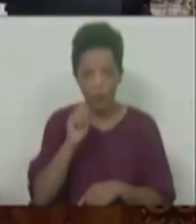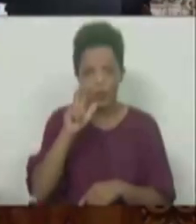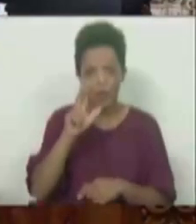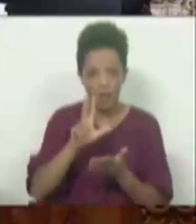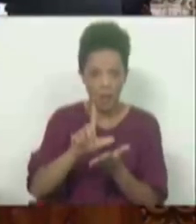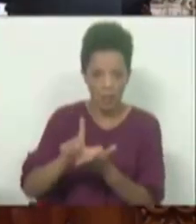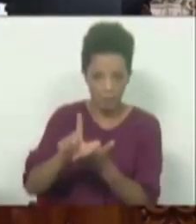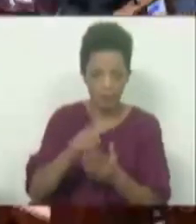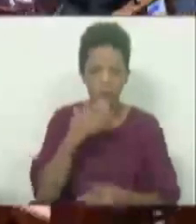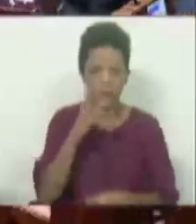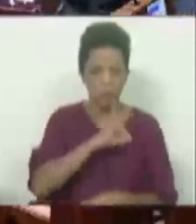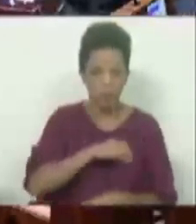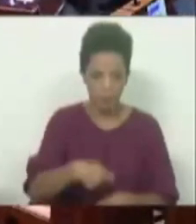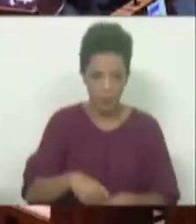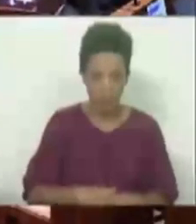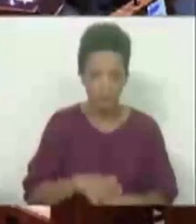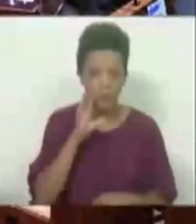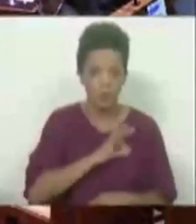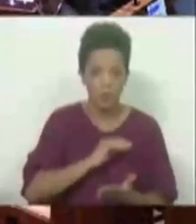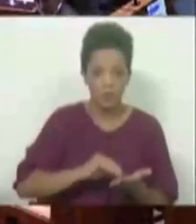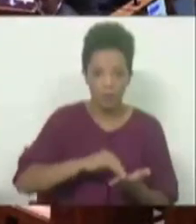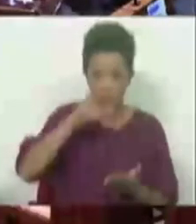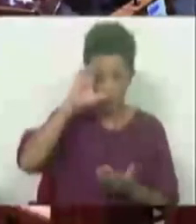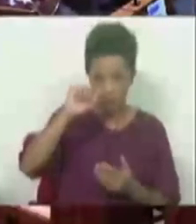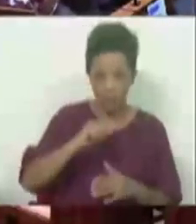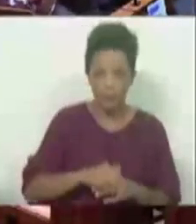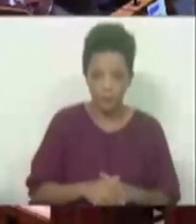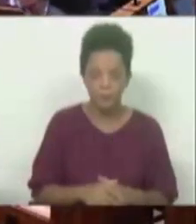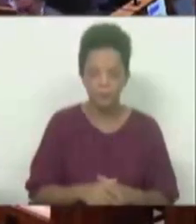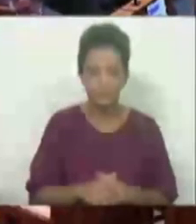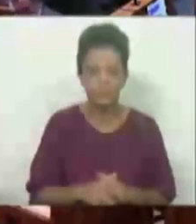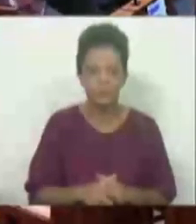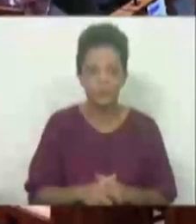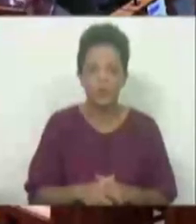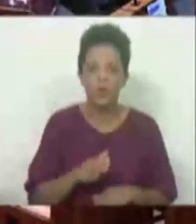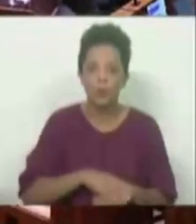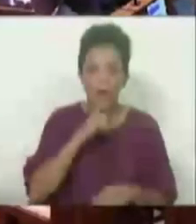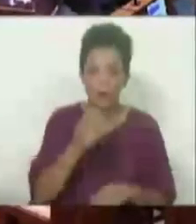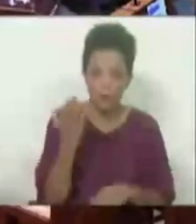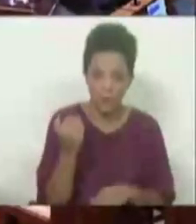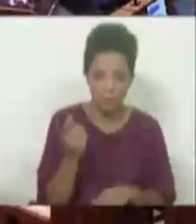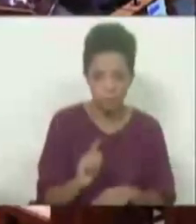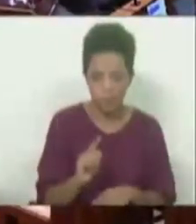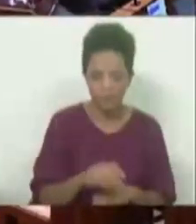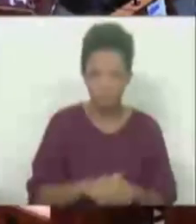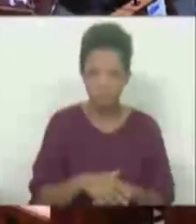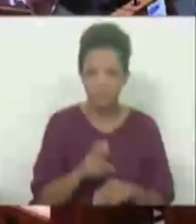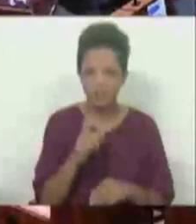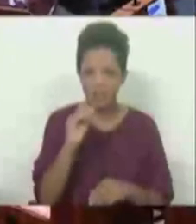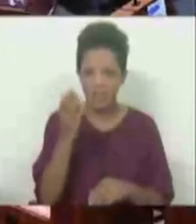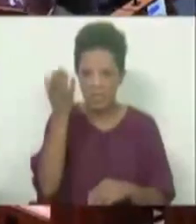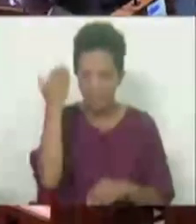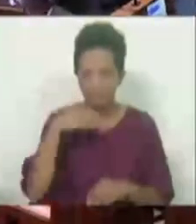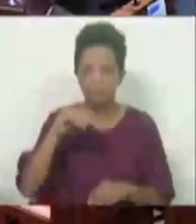Muito obrigado, Sr. Presidente. Sr. Secretário de Estado, não foi por falta de aviso. Mais ou menos há 10 anos,